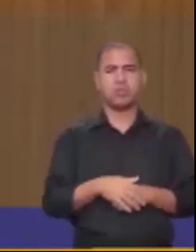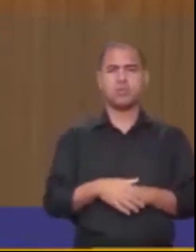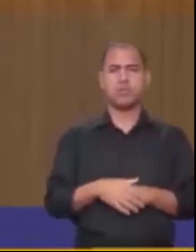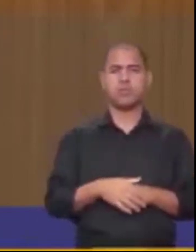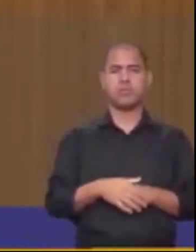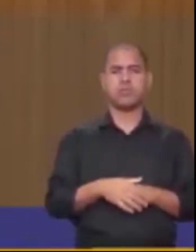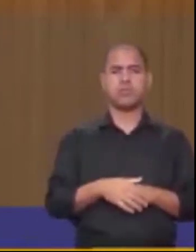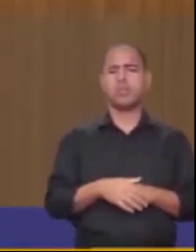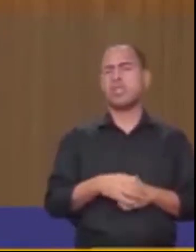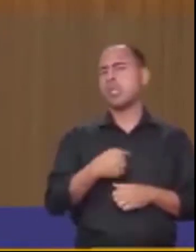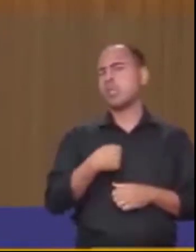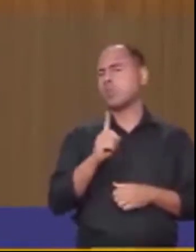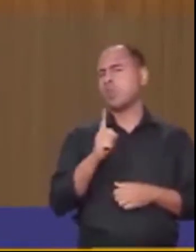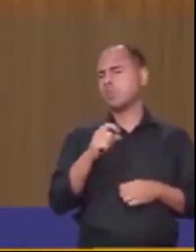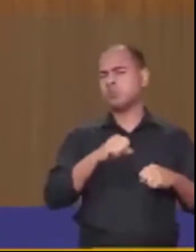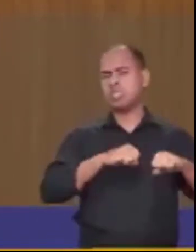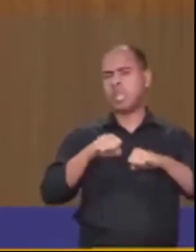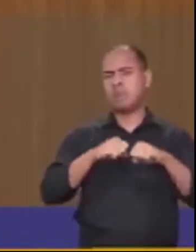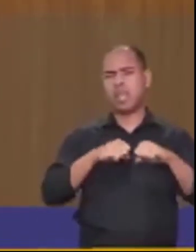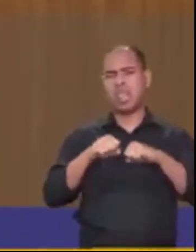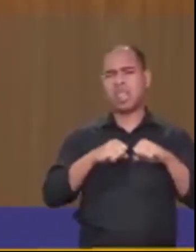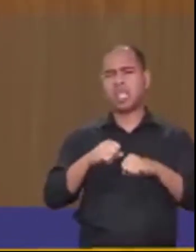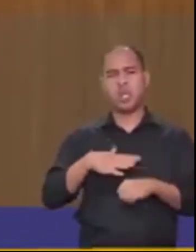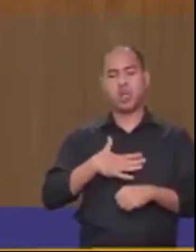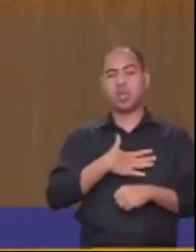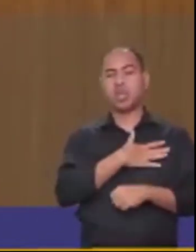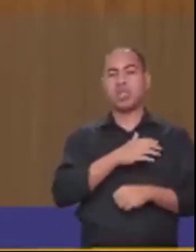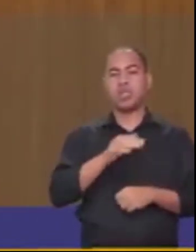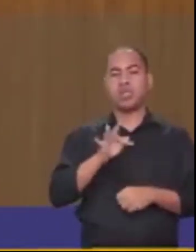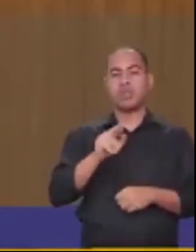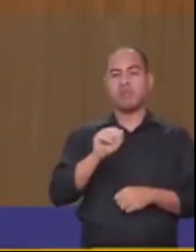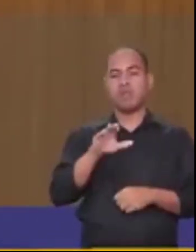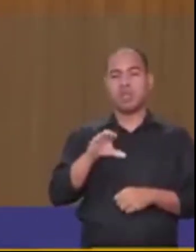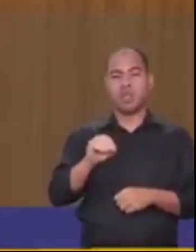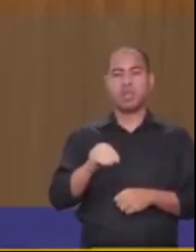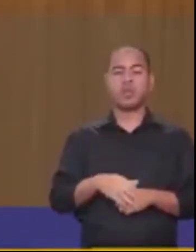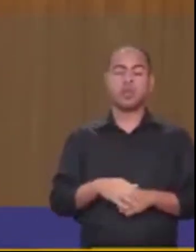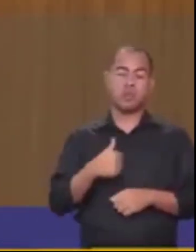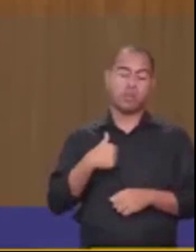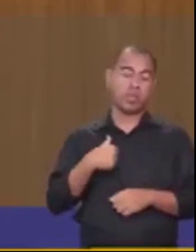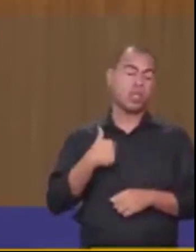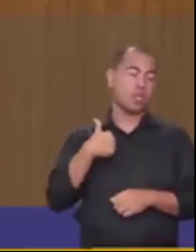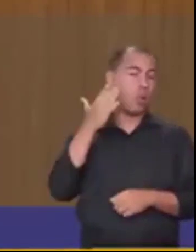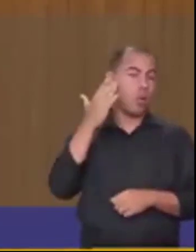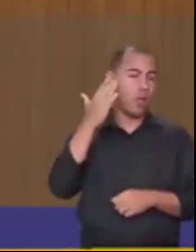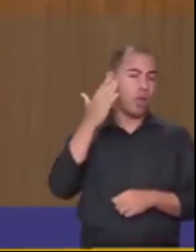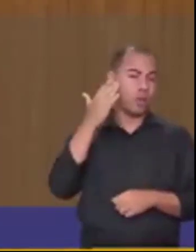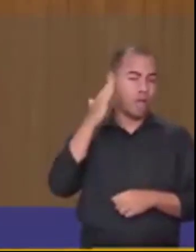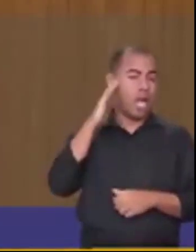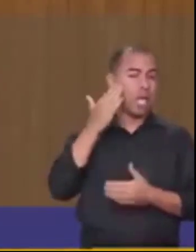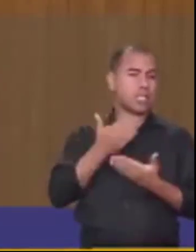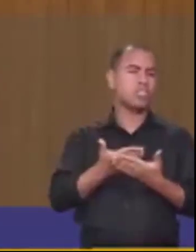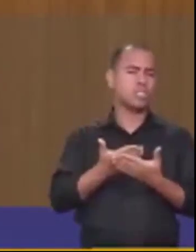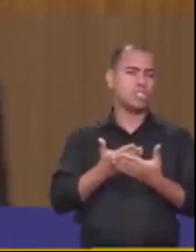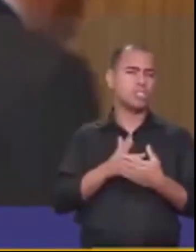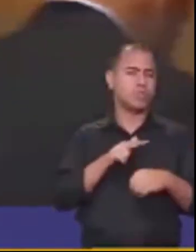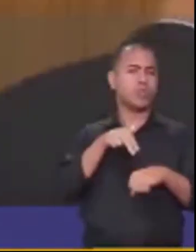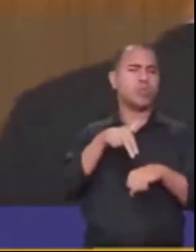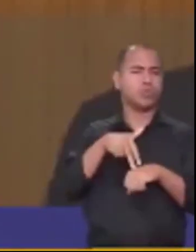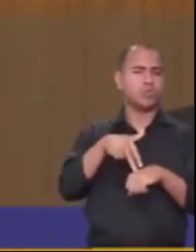debater aqui sobre a questão do Coronel Franco porque eu acredito que um dos deputados que tenham subido aqui defendido